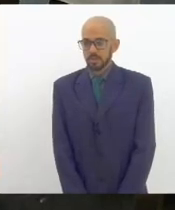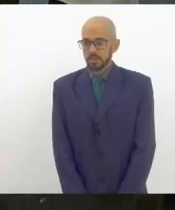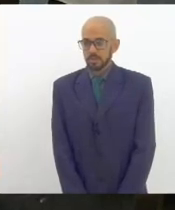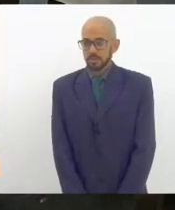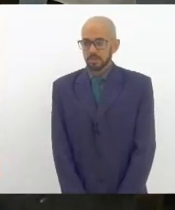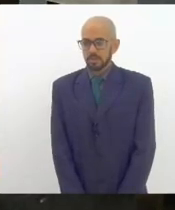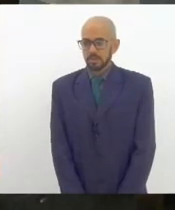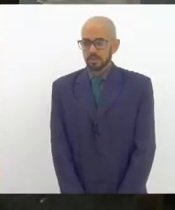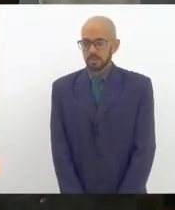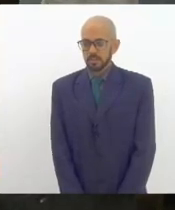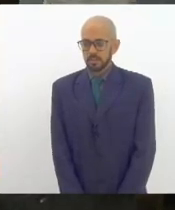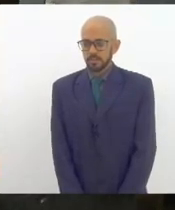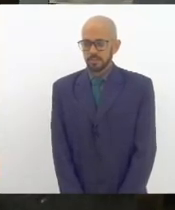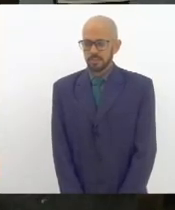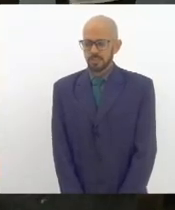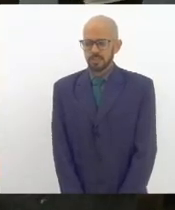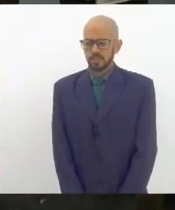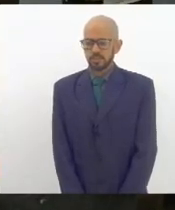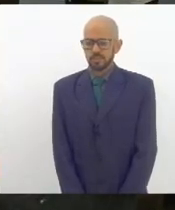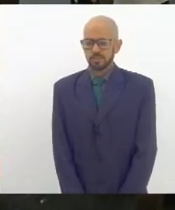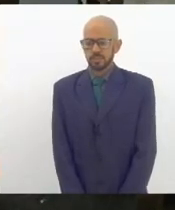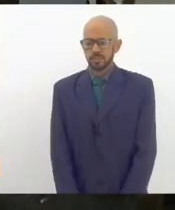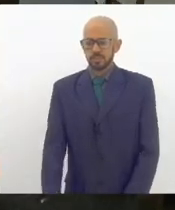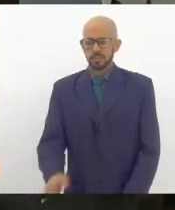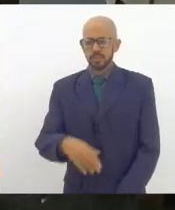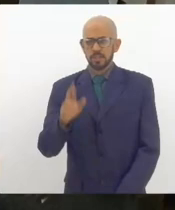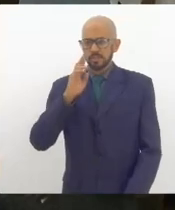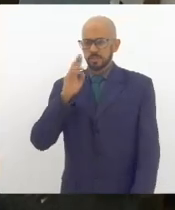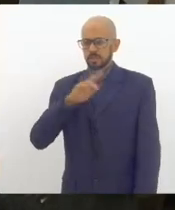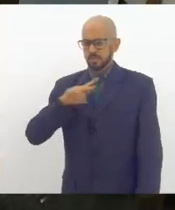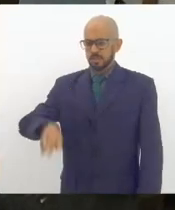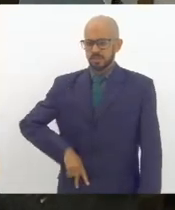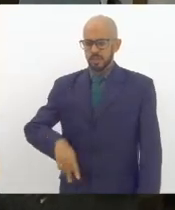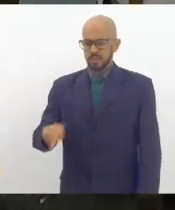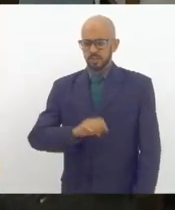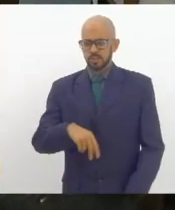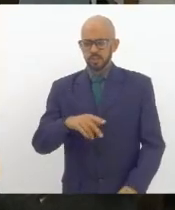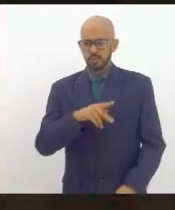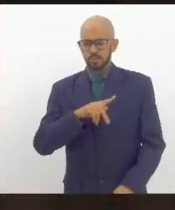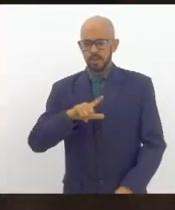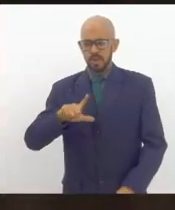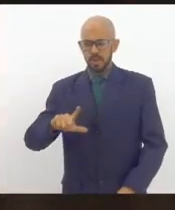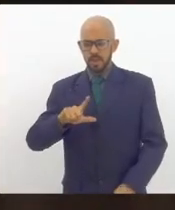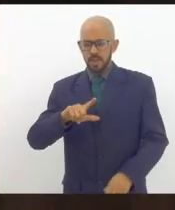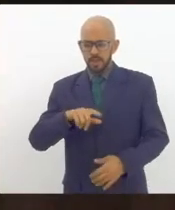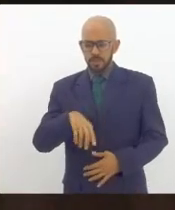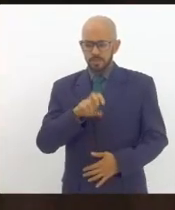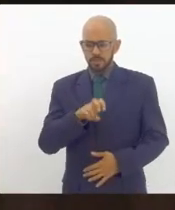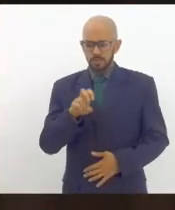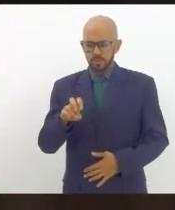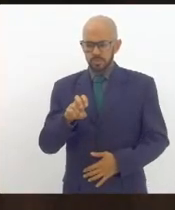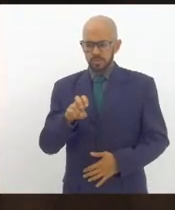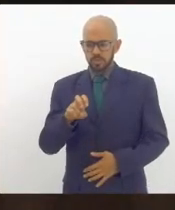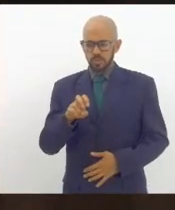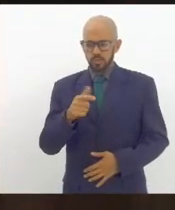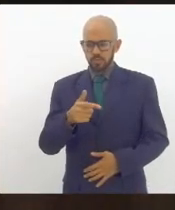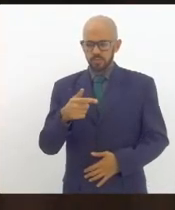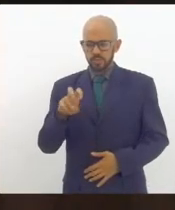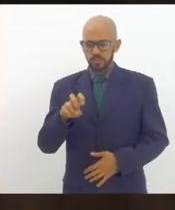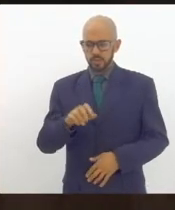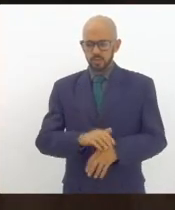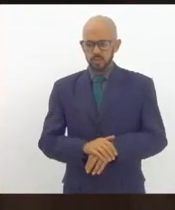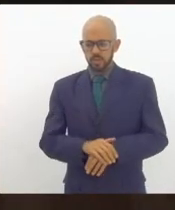é só Presidente projeto de lei 55 25 de 22 de autoria da deputada